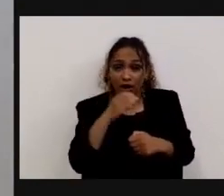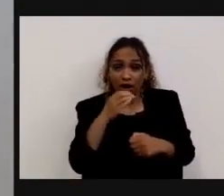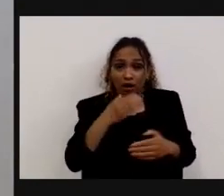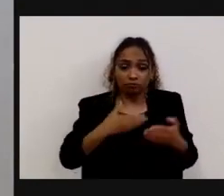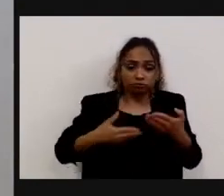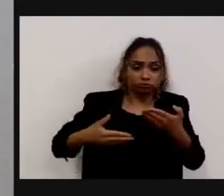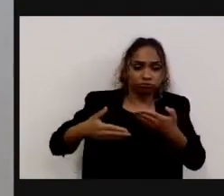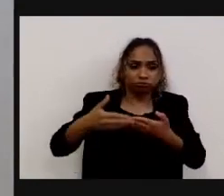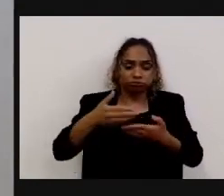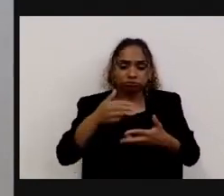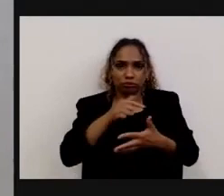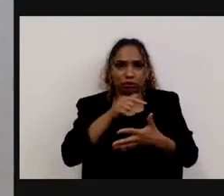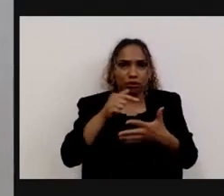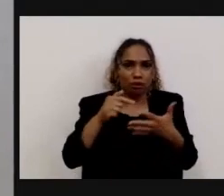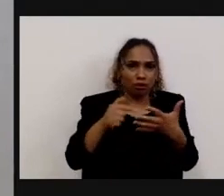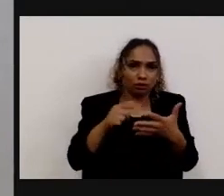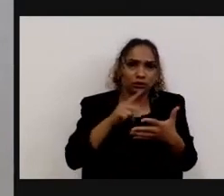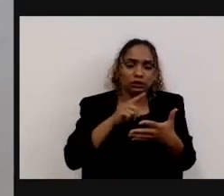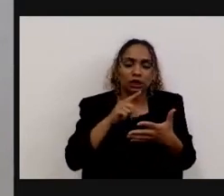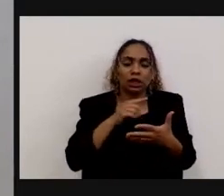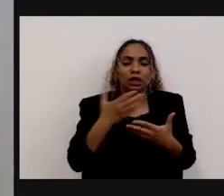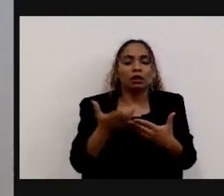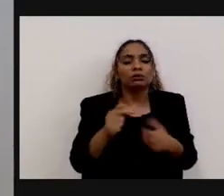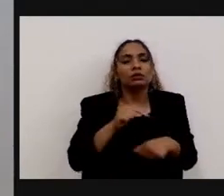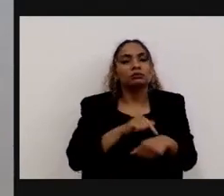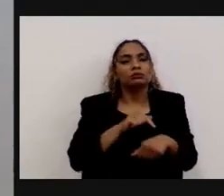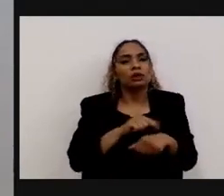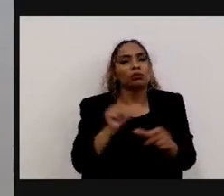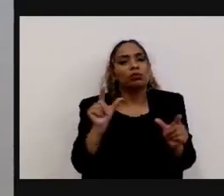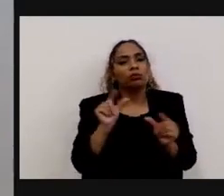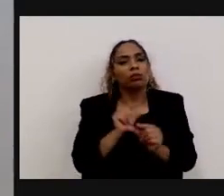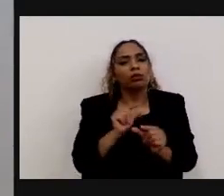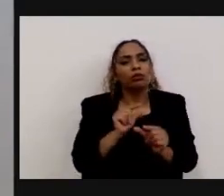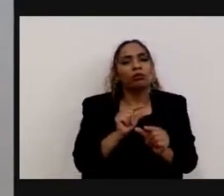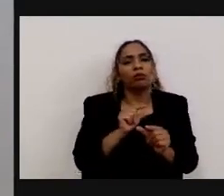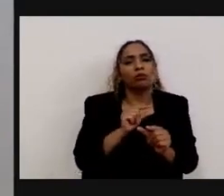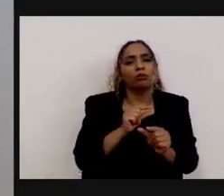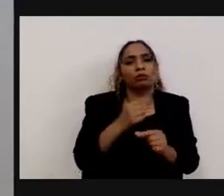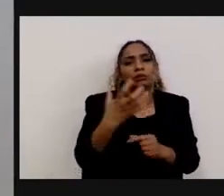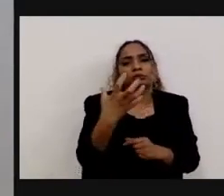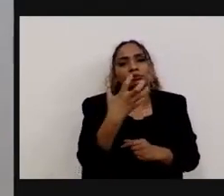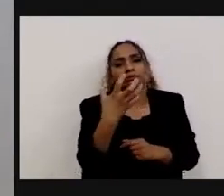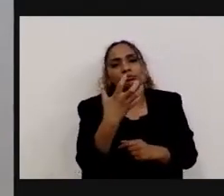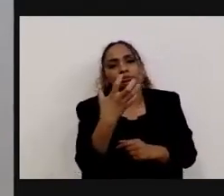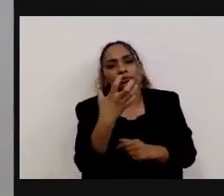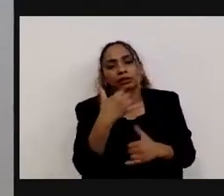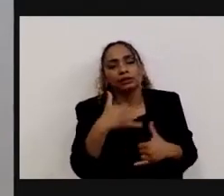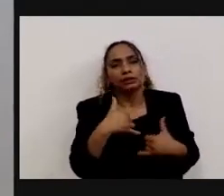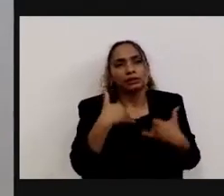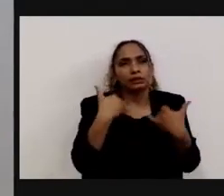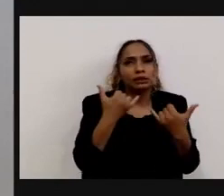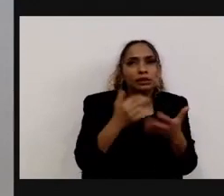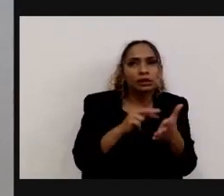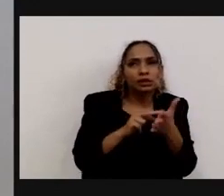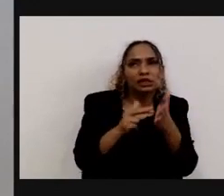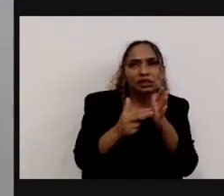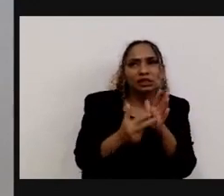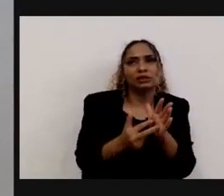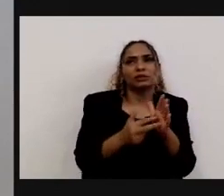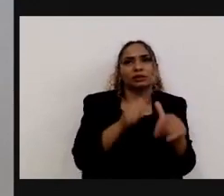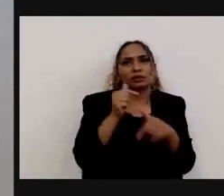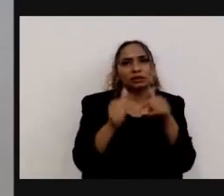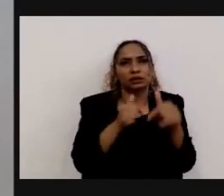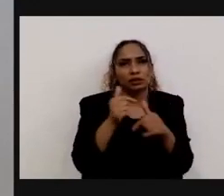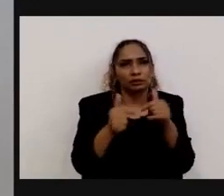coisa acontecendo e a gente tem pouquíssimo tempo para se inspirar para fazer dar significado para